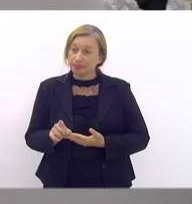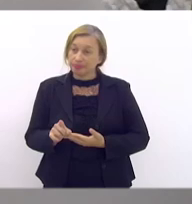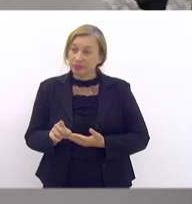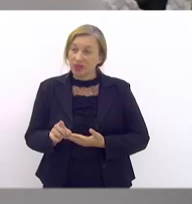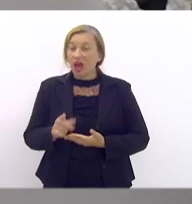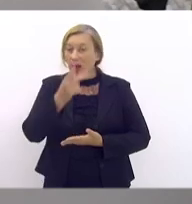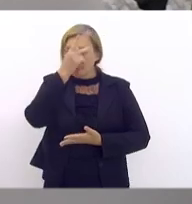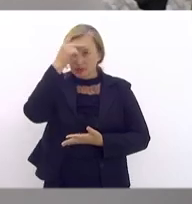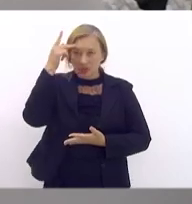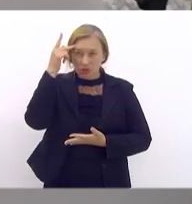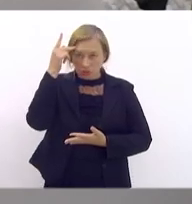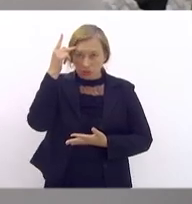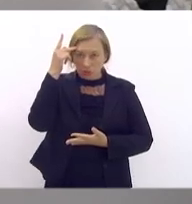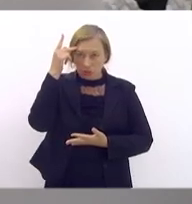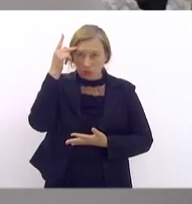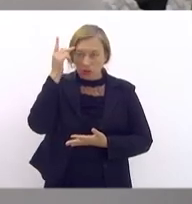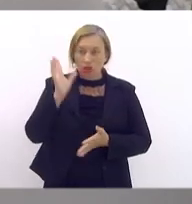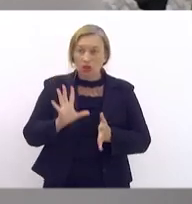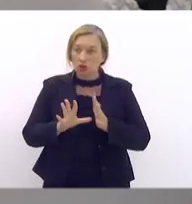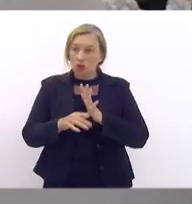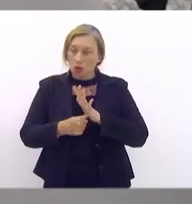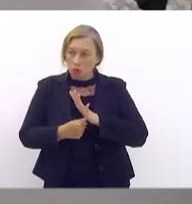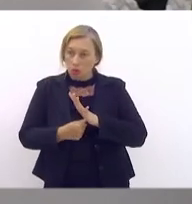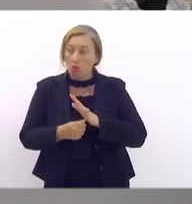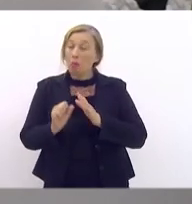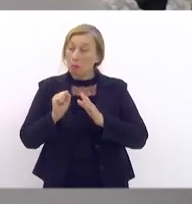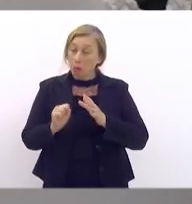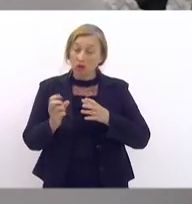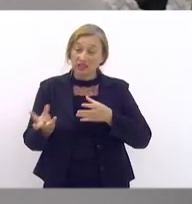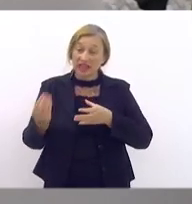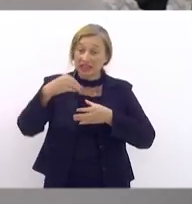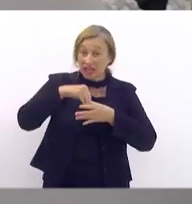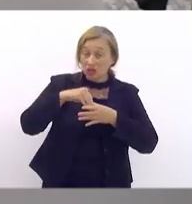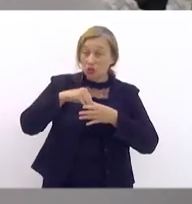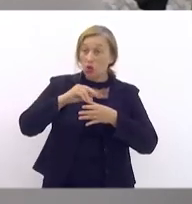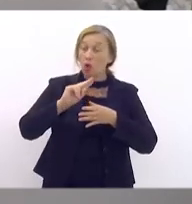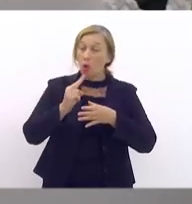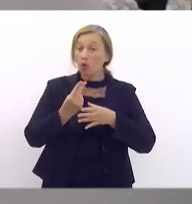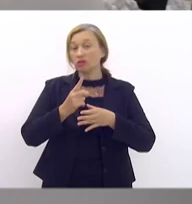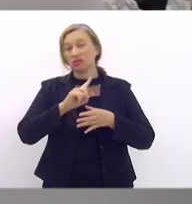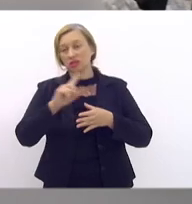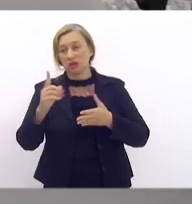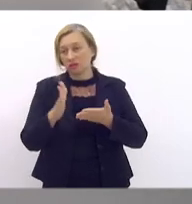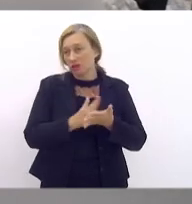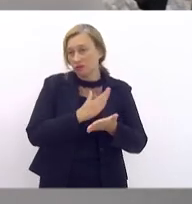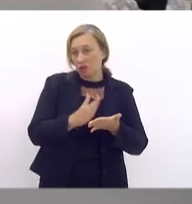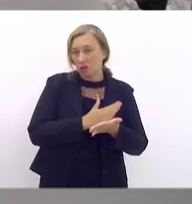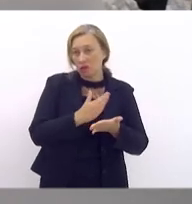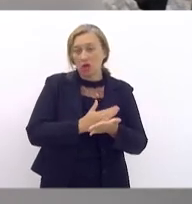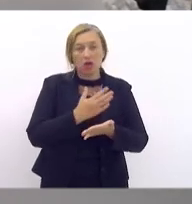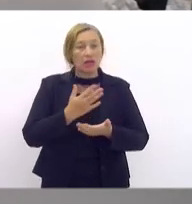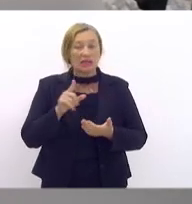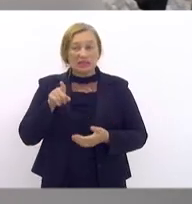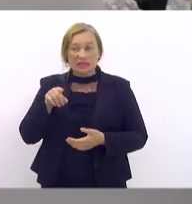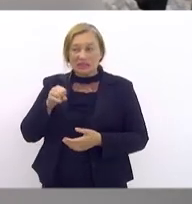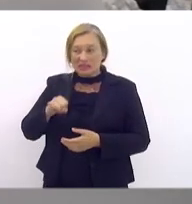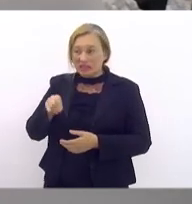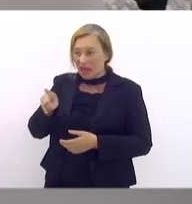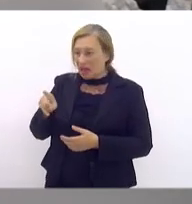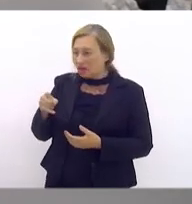cometeu crime está entre essas fotografias que ela não precisa reconhecer se ela não tiver